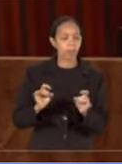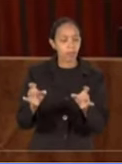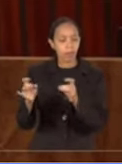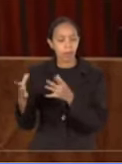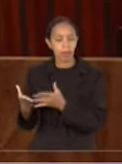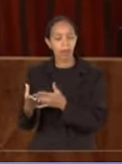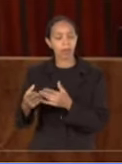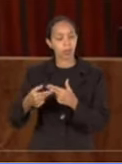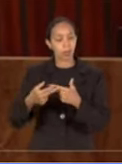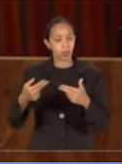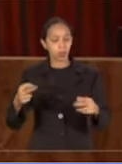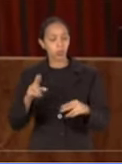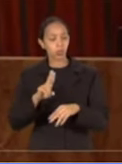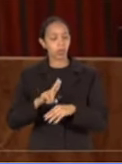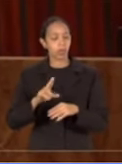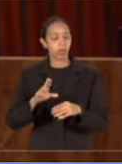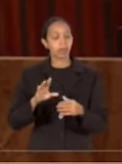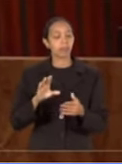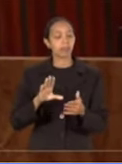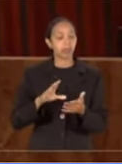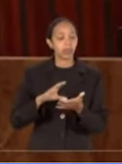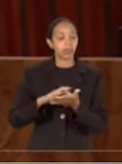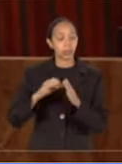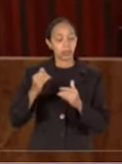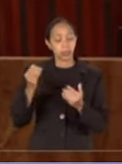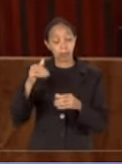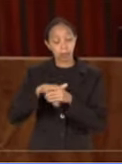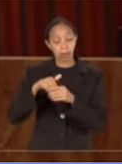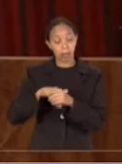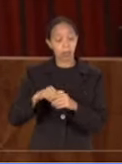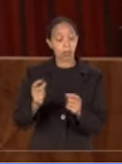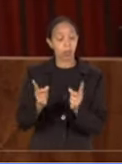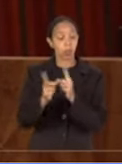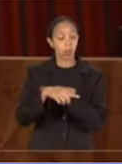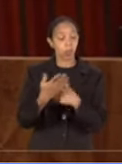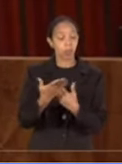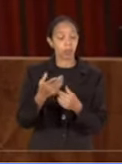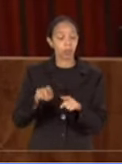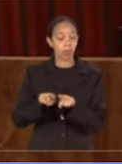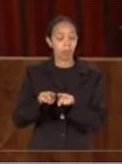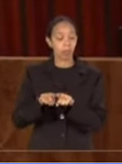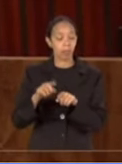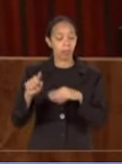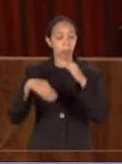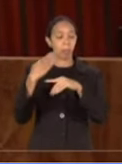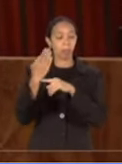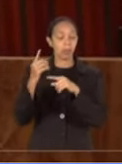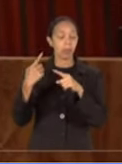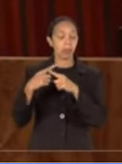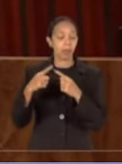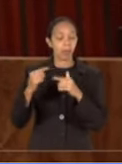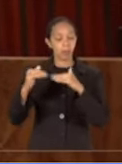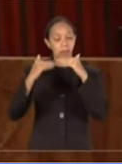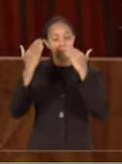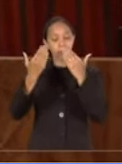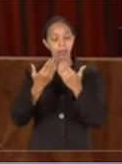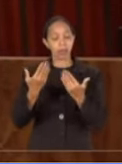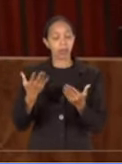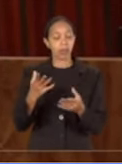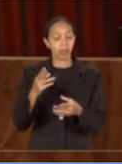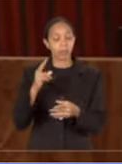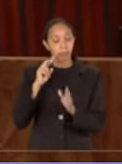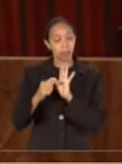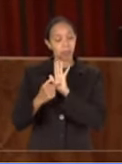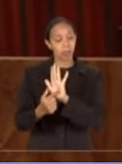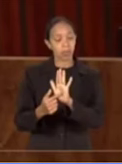de ações tipicamente eleitorais serão, a contrário senso, ilícitos com potencial para, quando em volume significativo, configurar